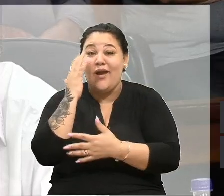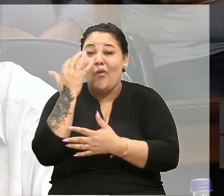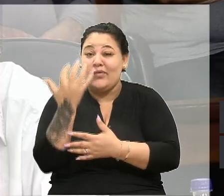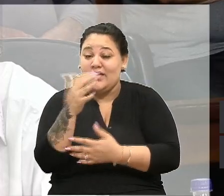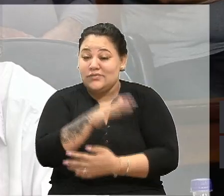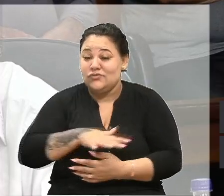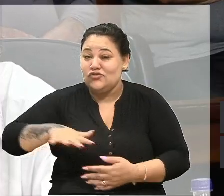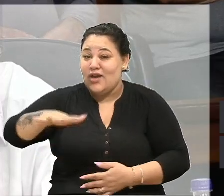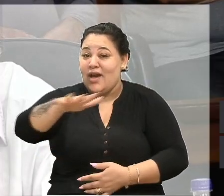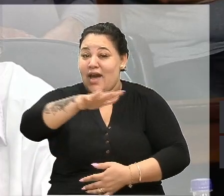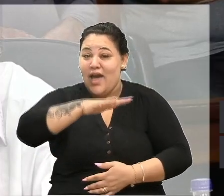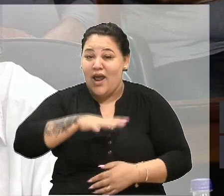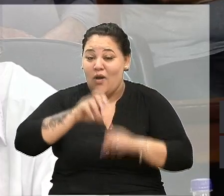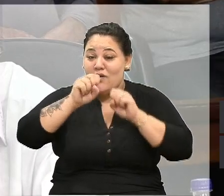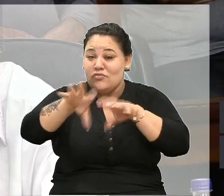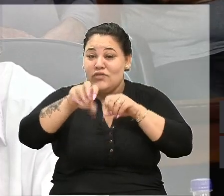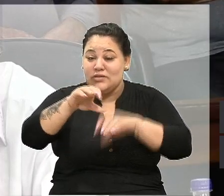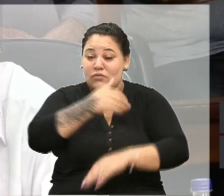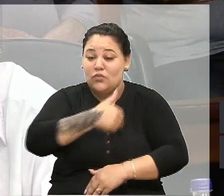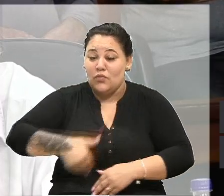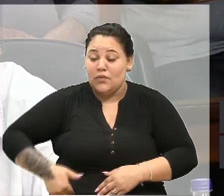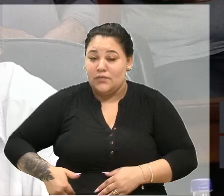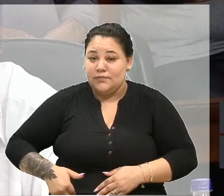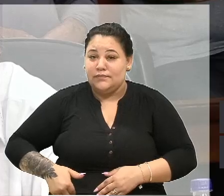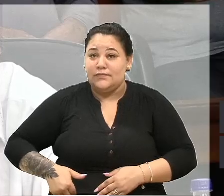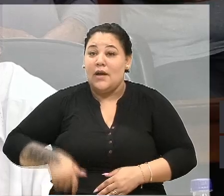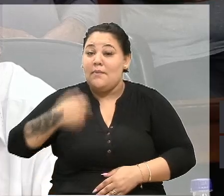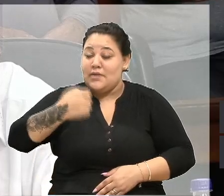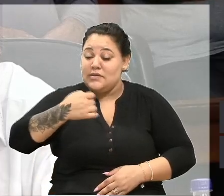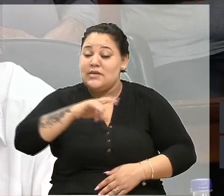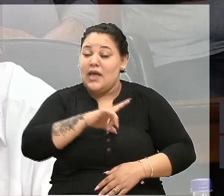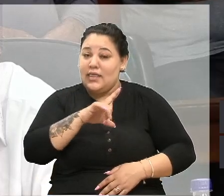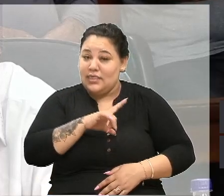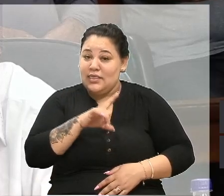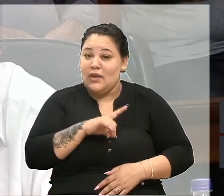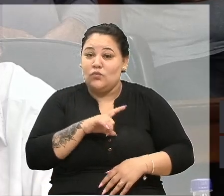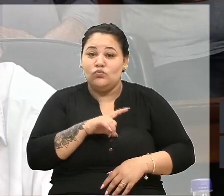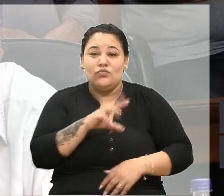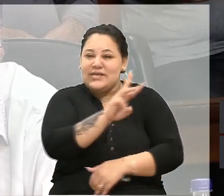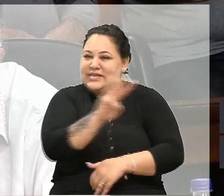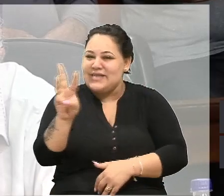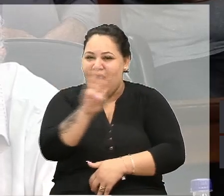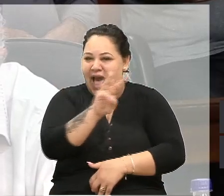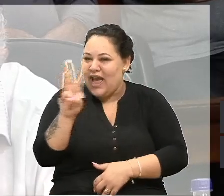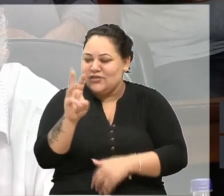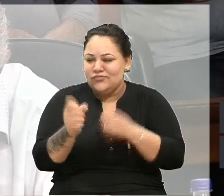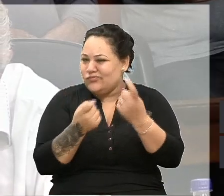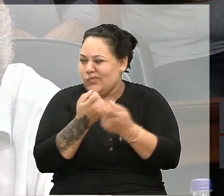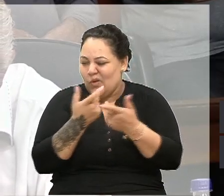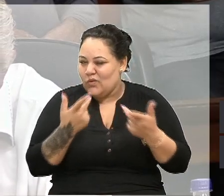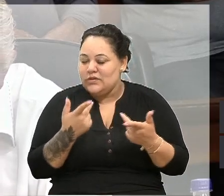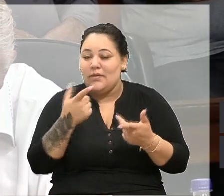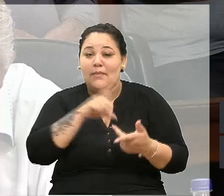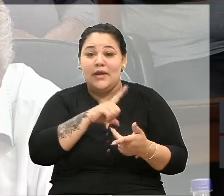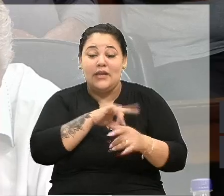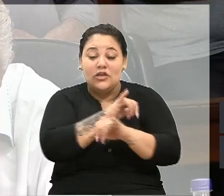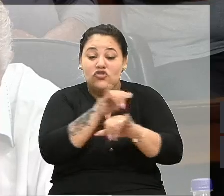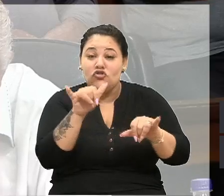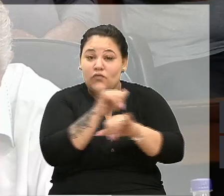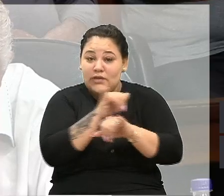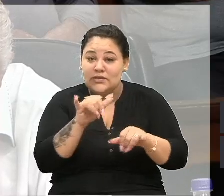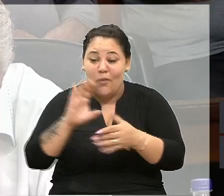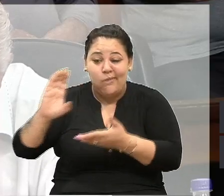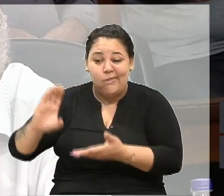municipal, torna-se imperiosa a criação de um portal para divulgar informações gerais, específico contemple desde o valor que o município recebe do